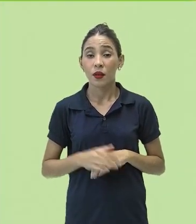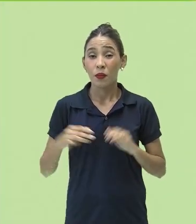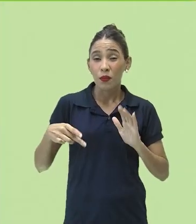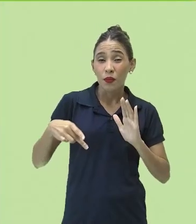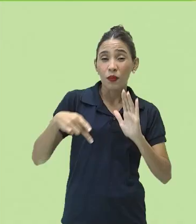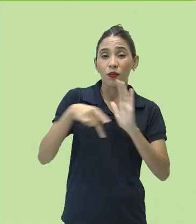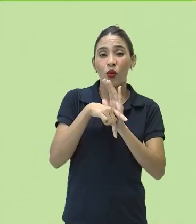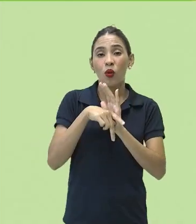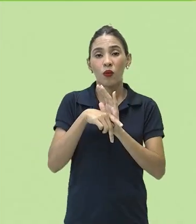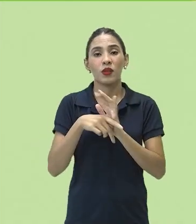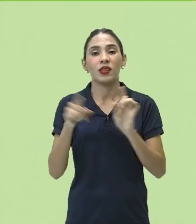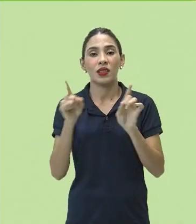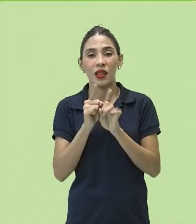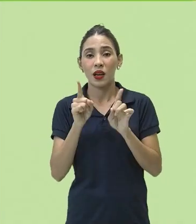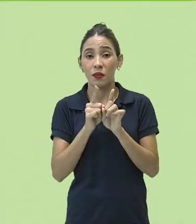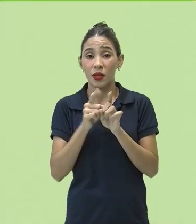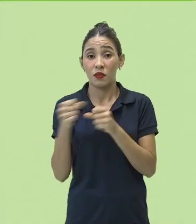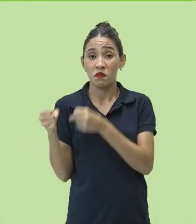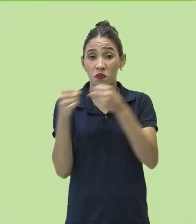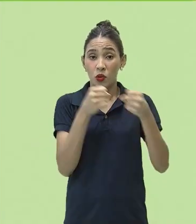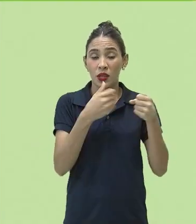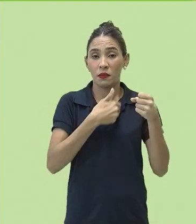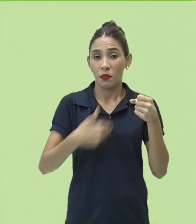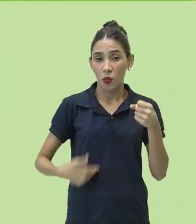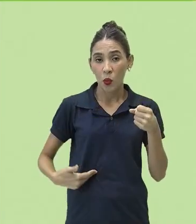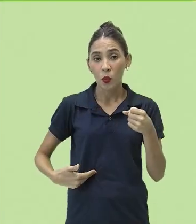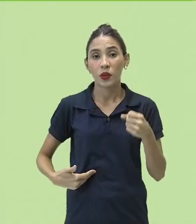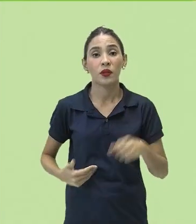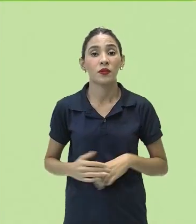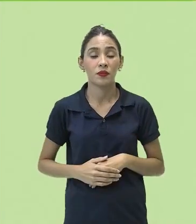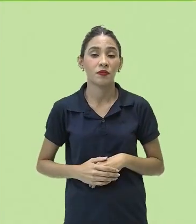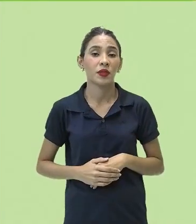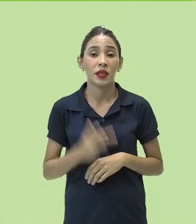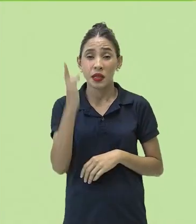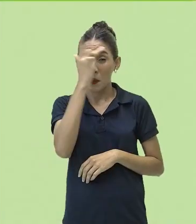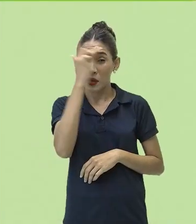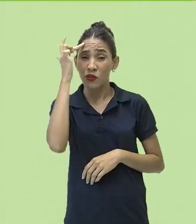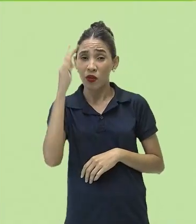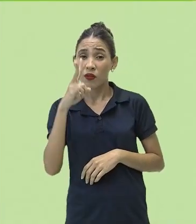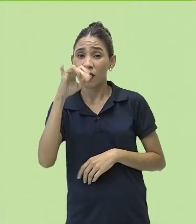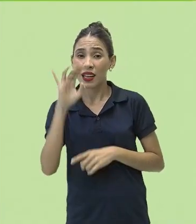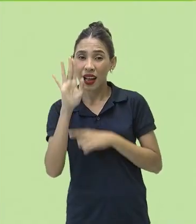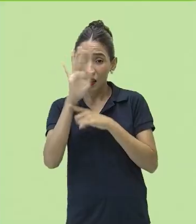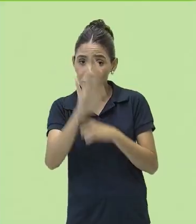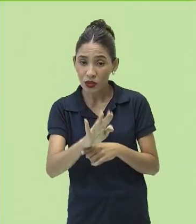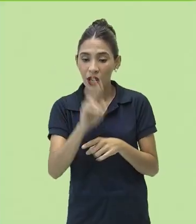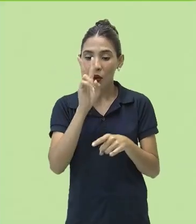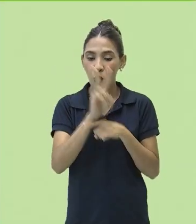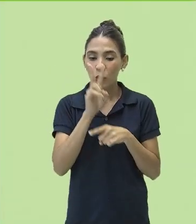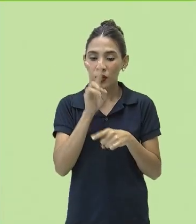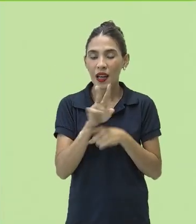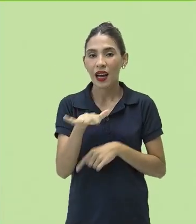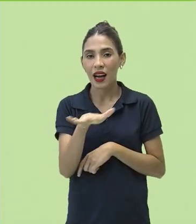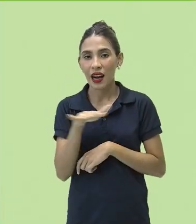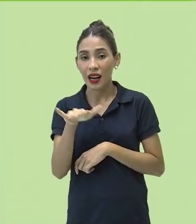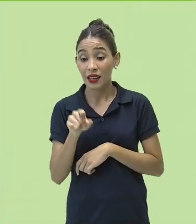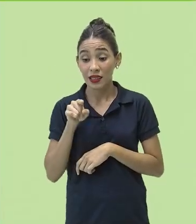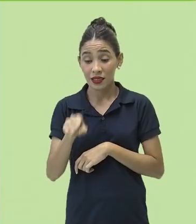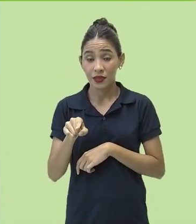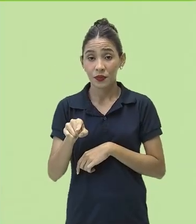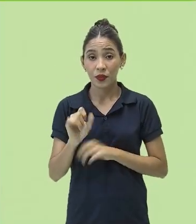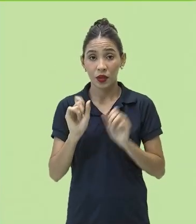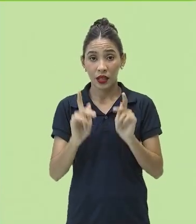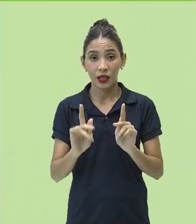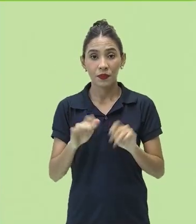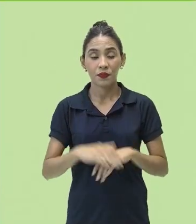né, do poder público, e o proprietário ele vai ajudar a preservar essa área, tá bom?